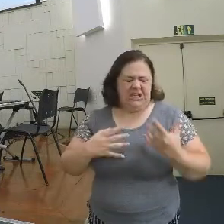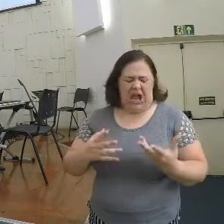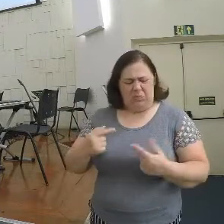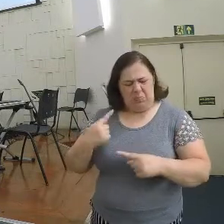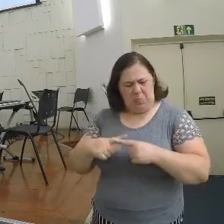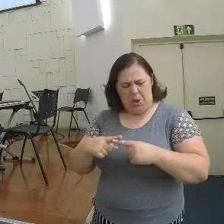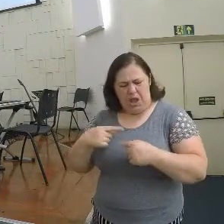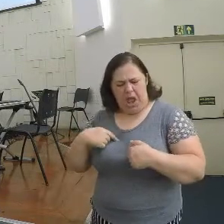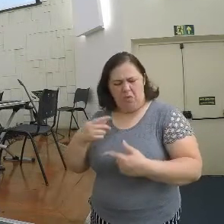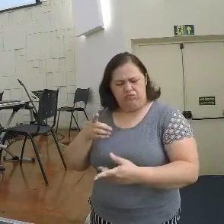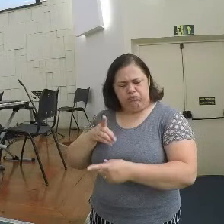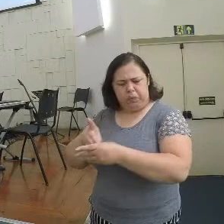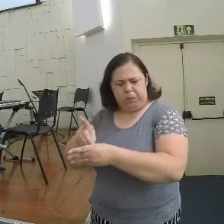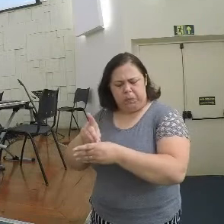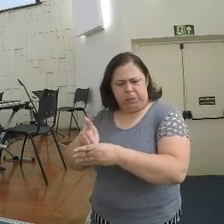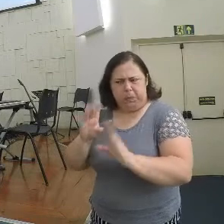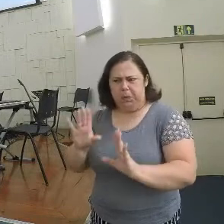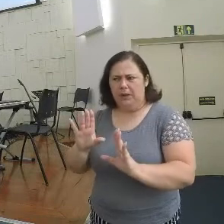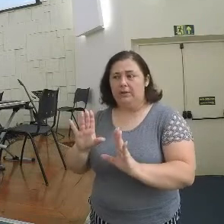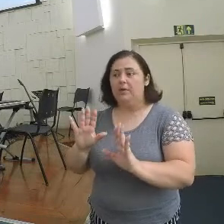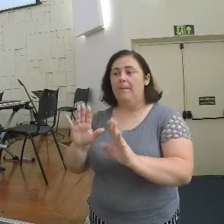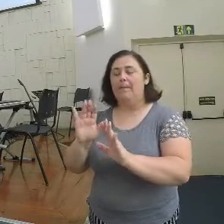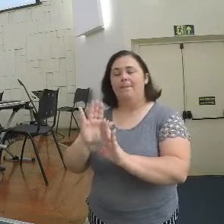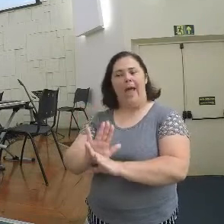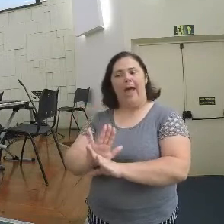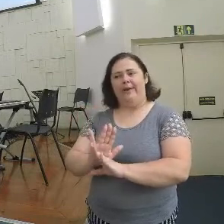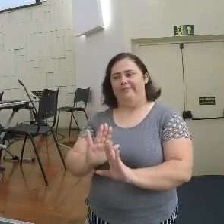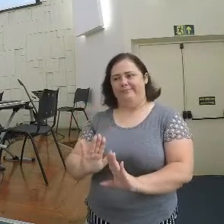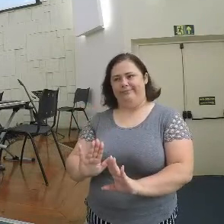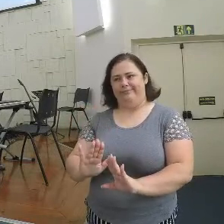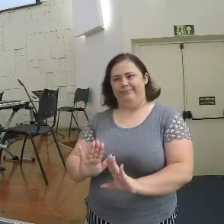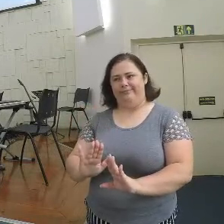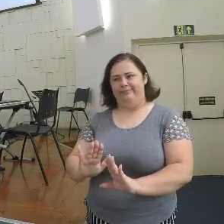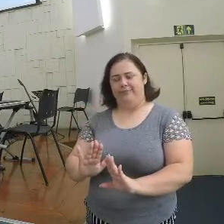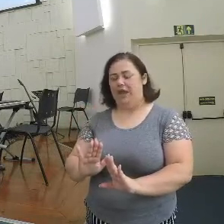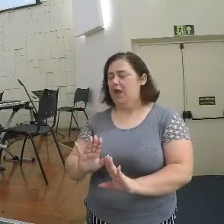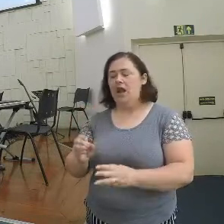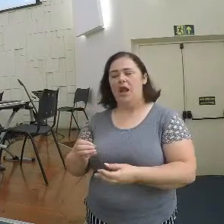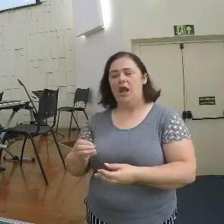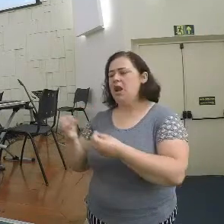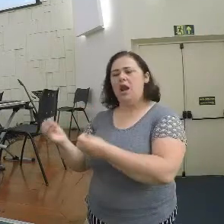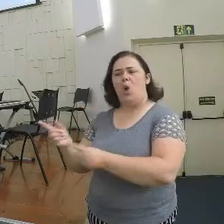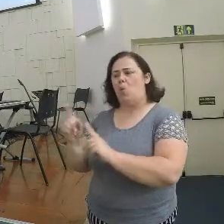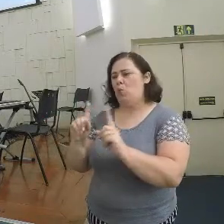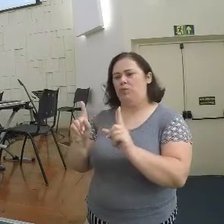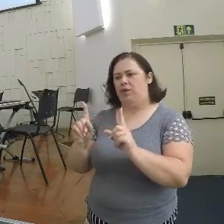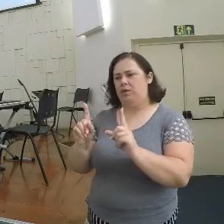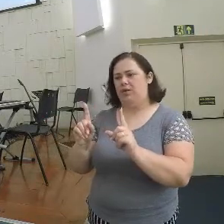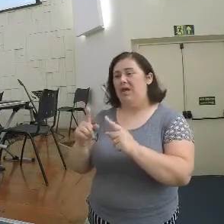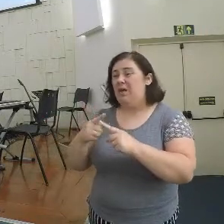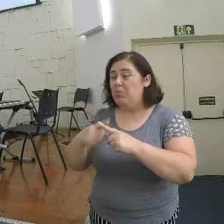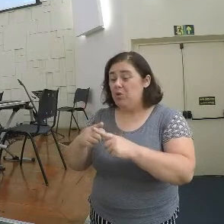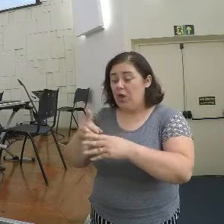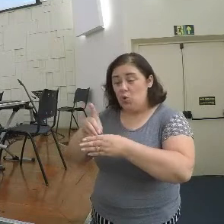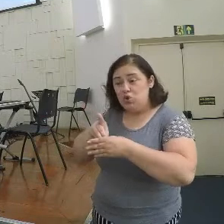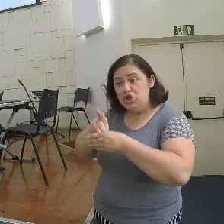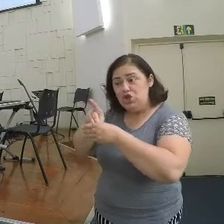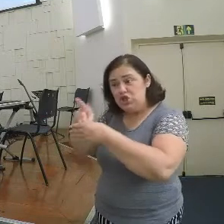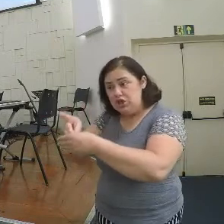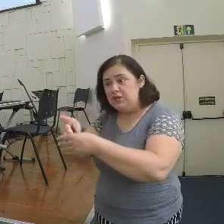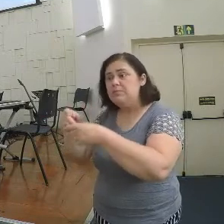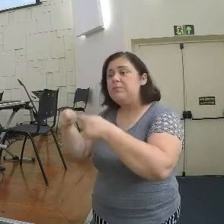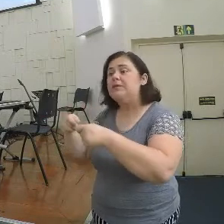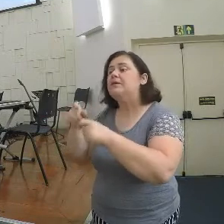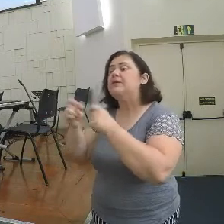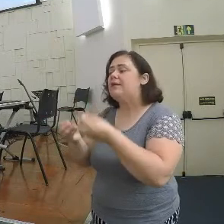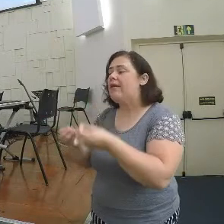é um imposto, mas é uma manifestação de culto a Deus, com gratidão, louvor, fé, dedicação. Meus